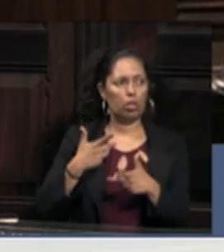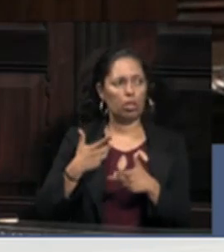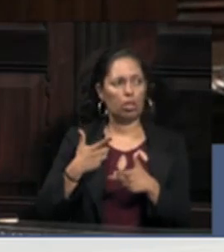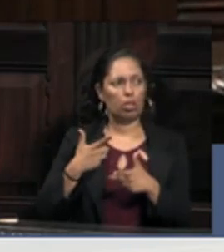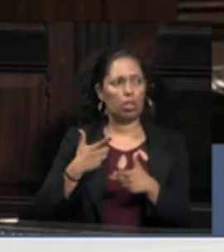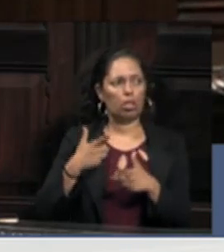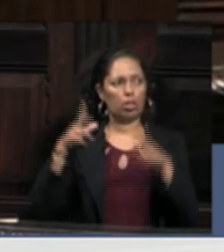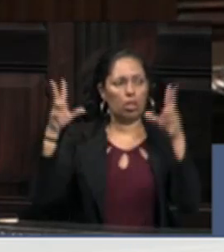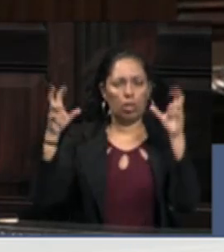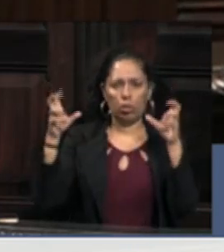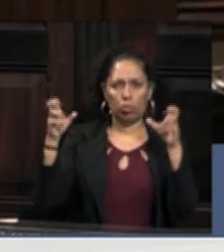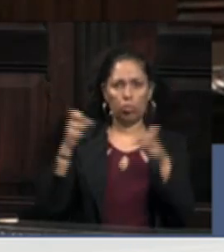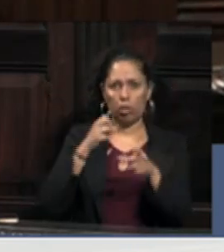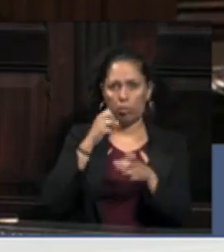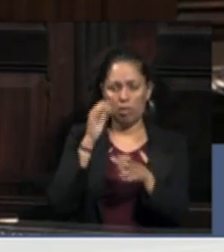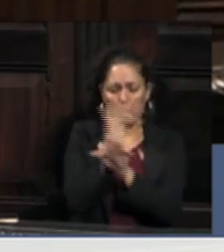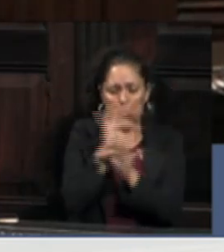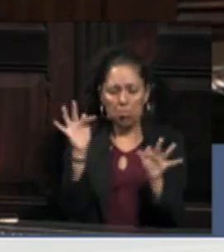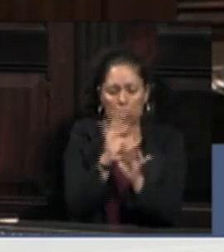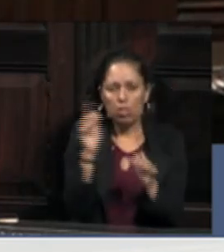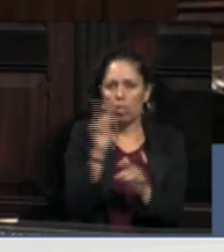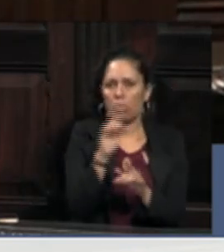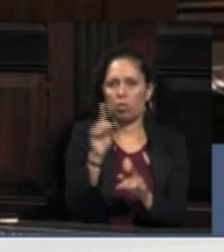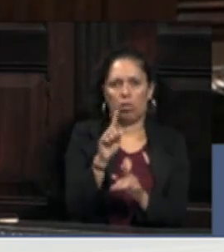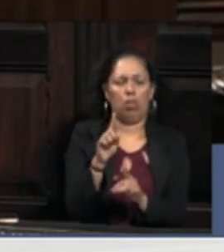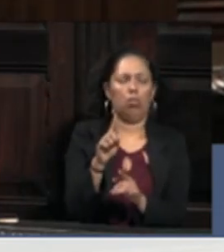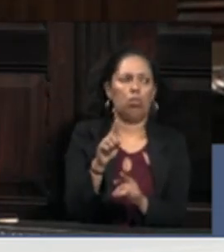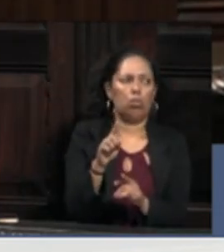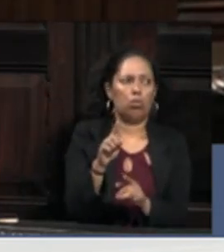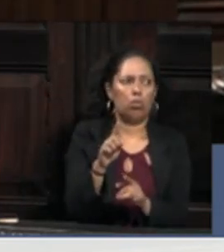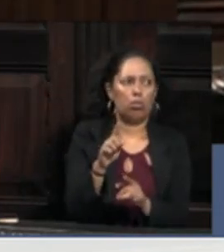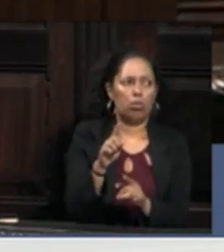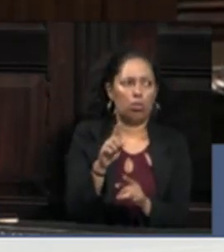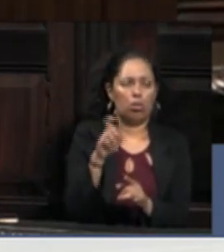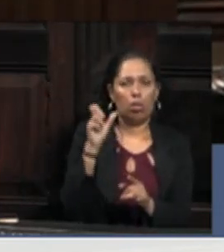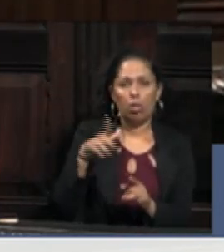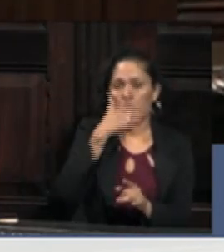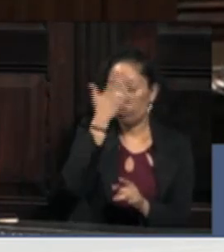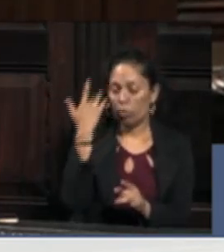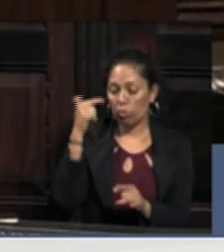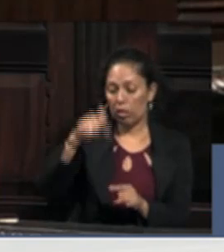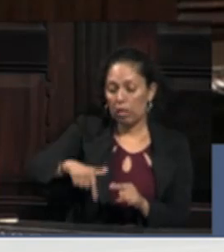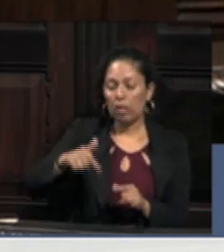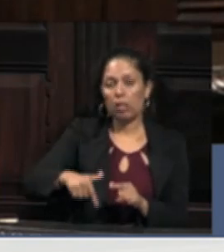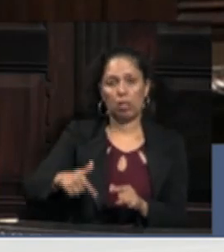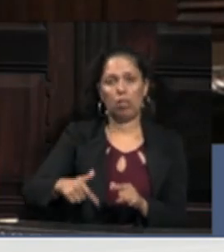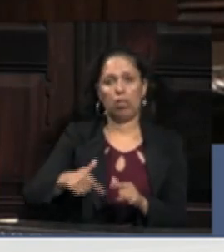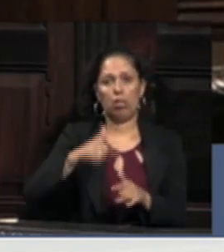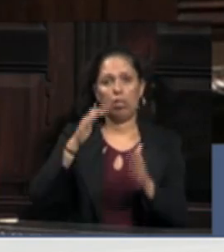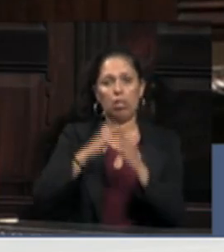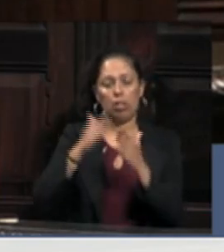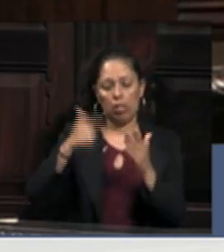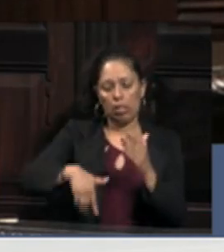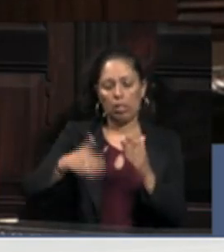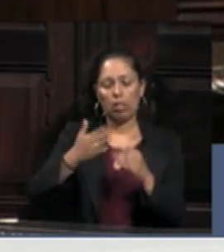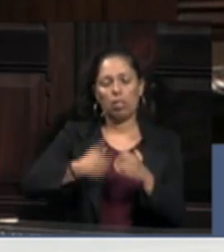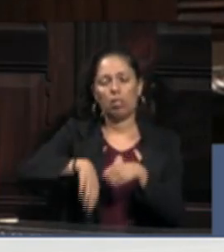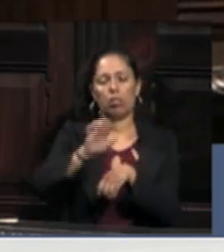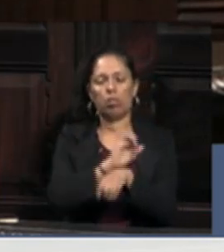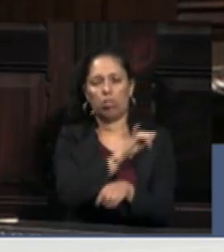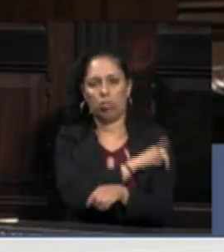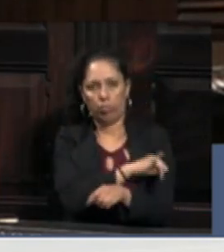é uma discussão meramente corporativa. A nós nos interessa, ao povo do Estado do Rio de Janeiro interessa que os professores da